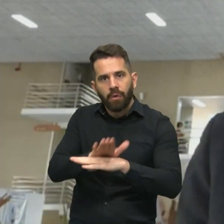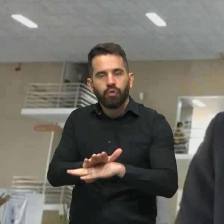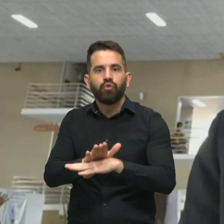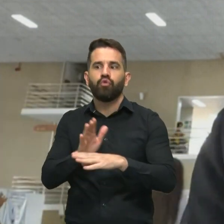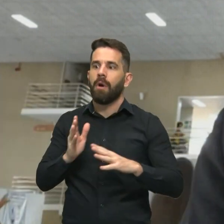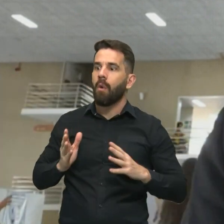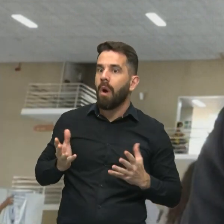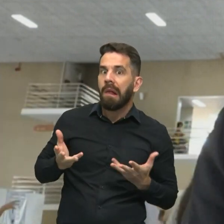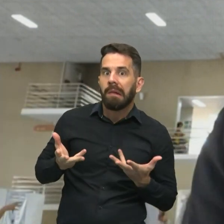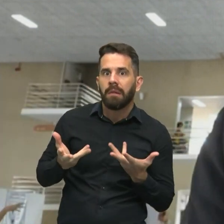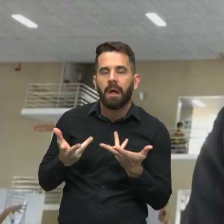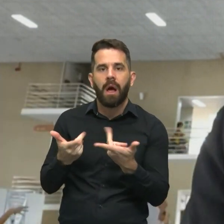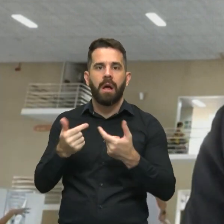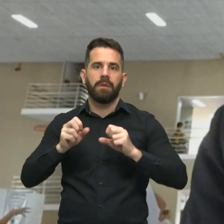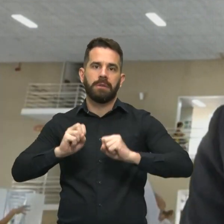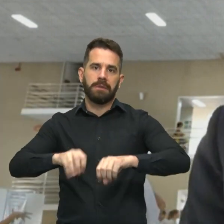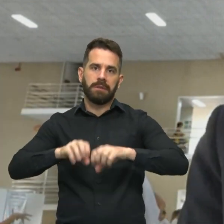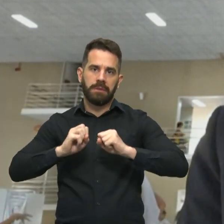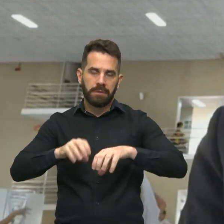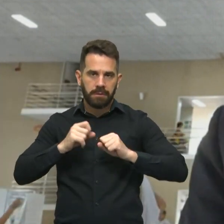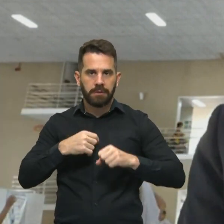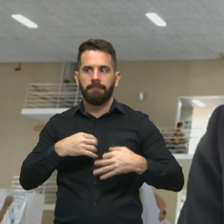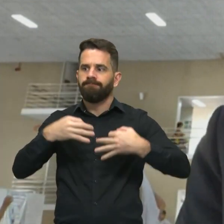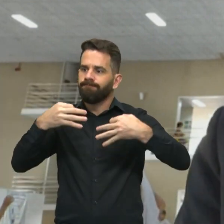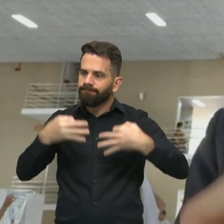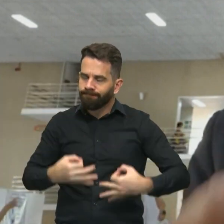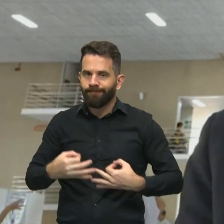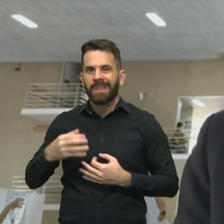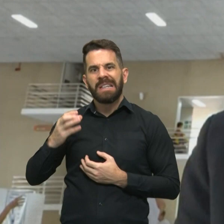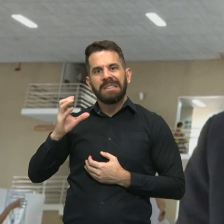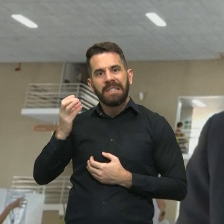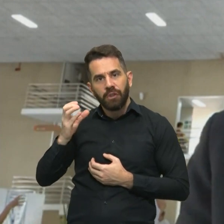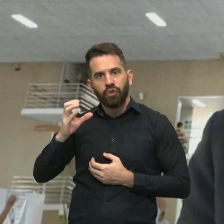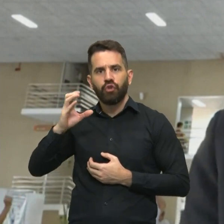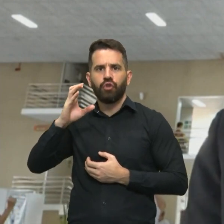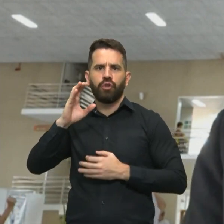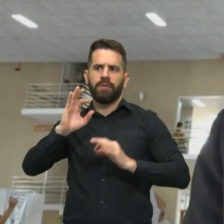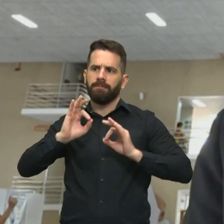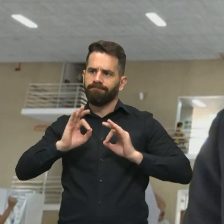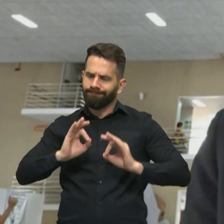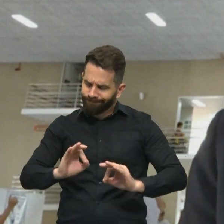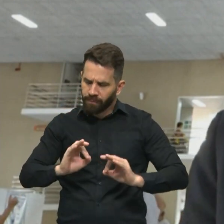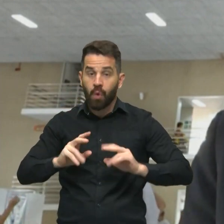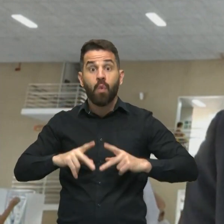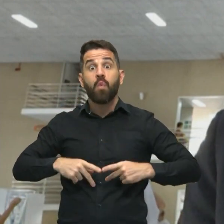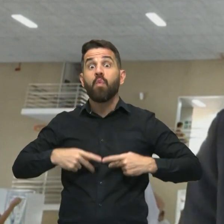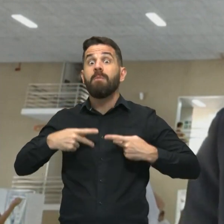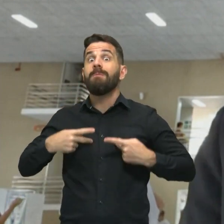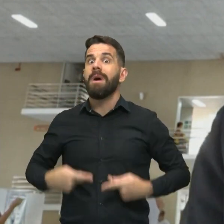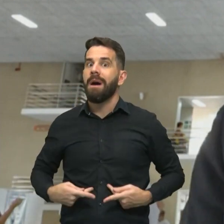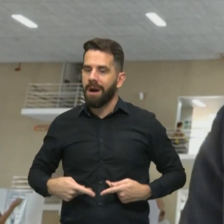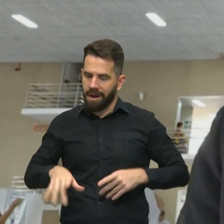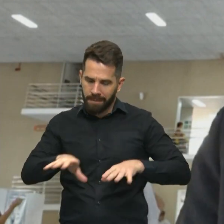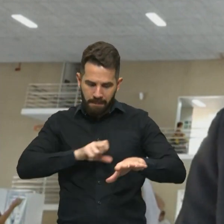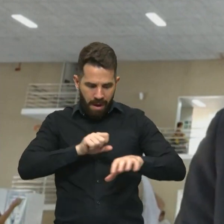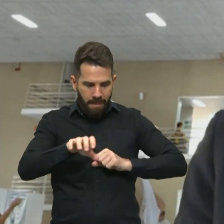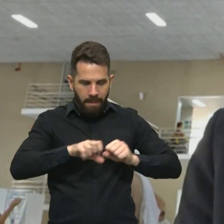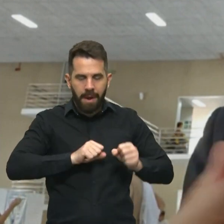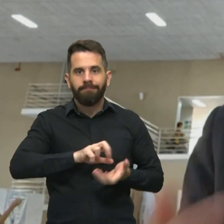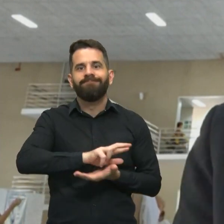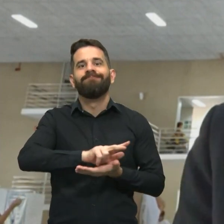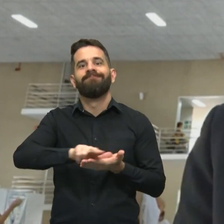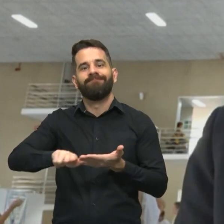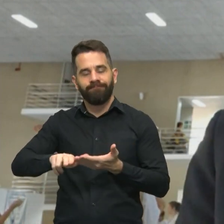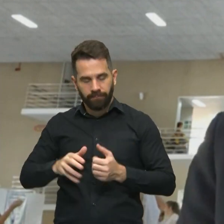ensino, para fomento de uma formação científica robusta, crítica e humana. Então, nesse sentido, nós ficamos felizes por ter